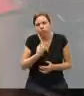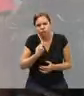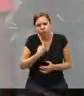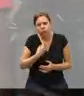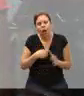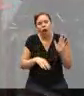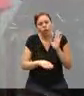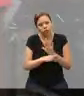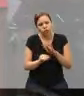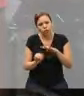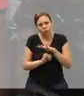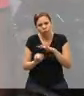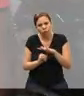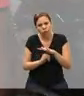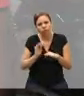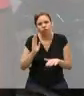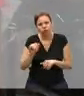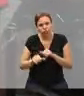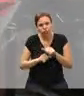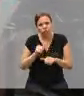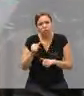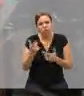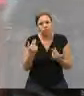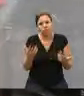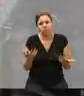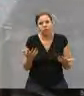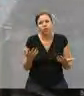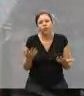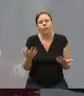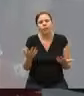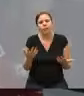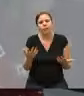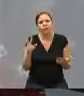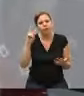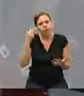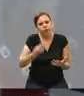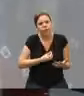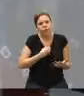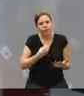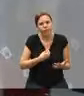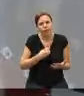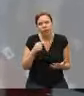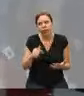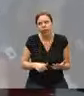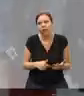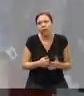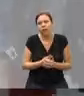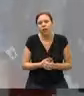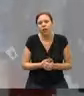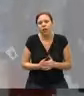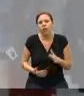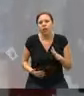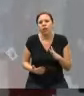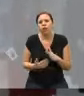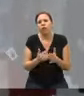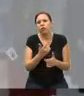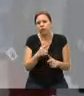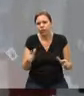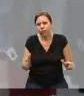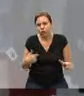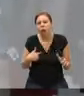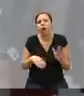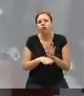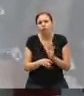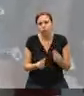ajuda da ONG e já está virando a página da miséria. A Fraternidade Sem Fronteira ajudou-me muito,